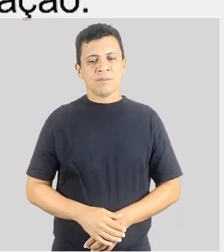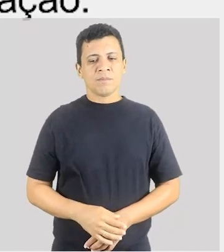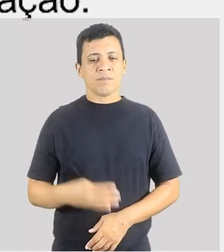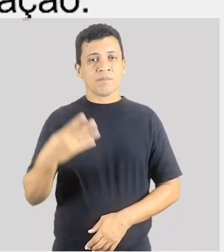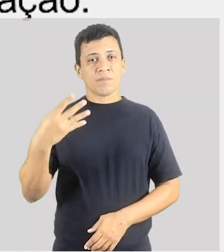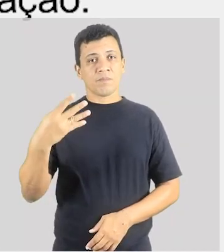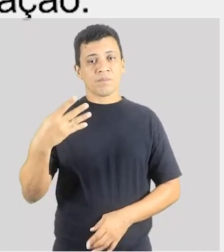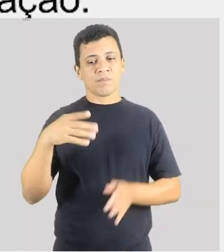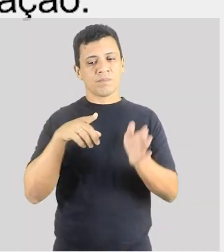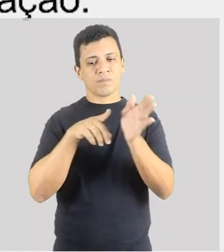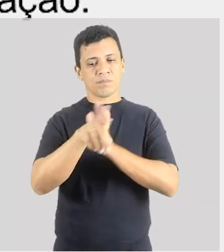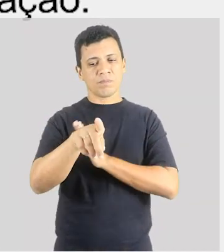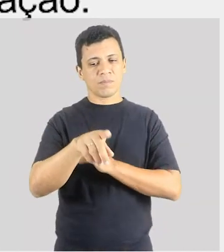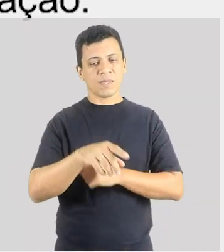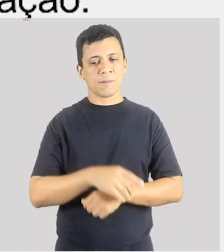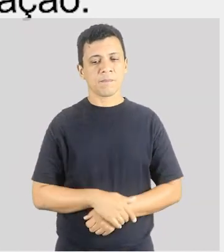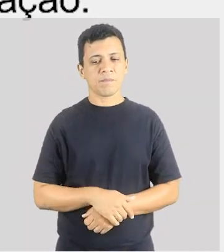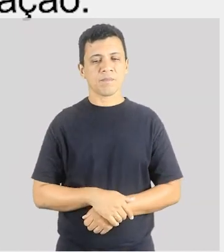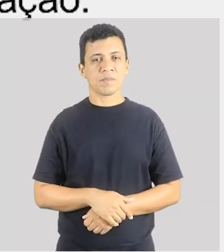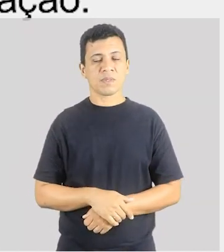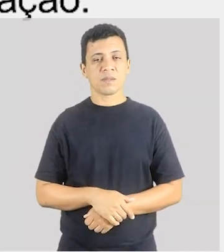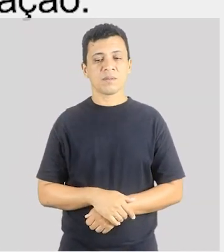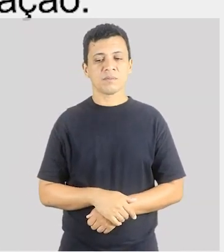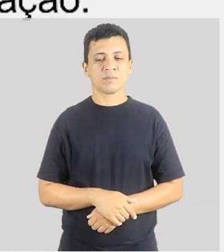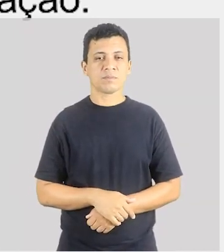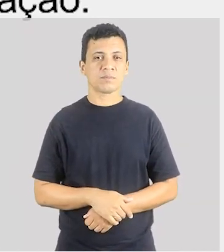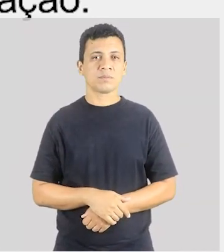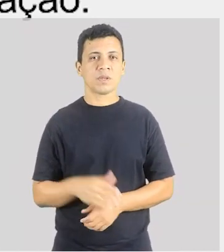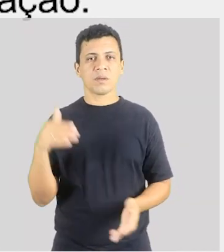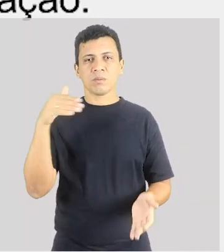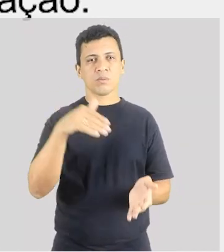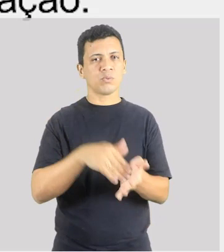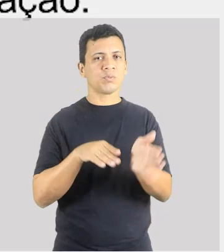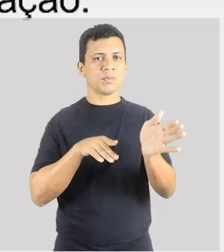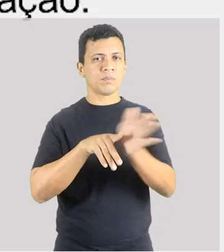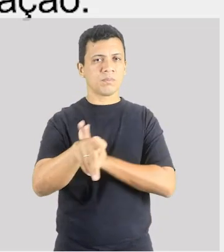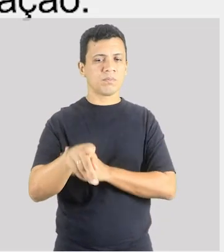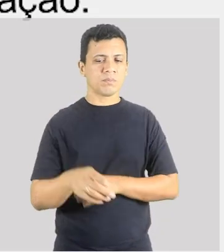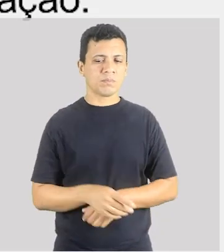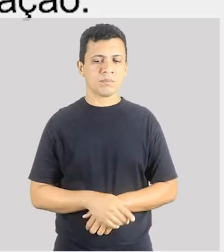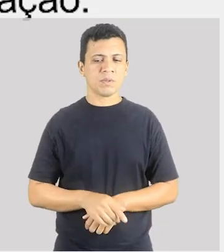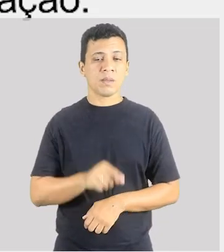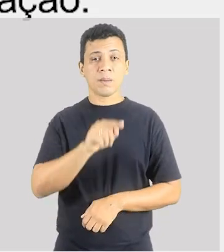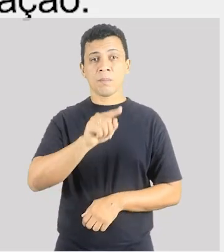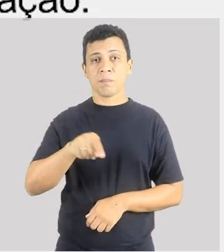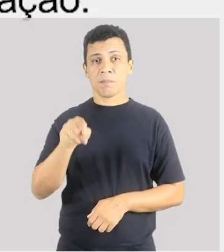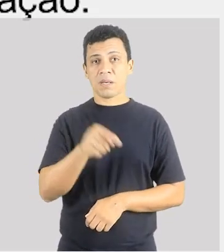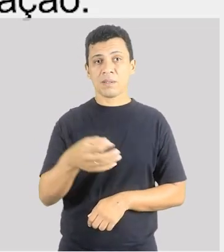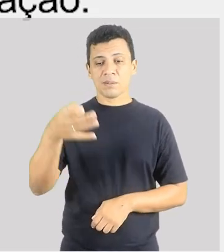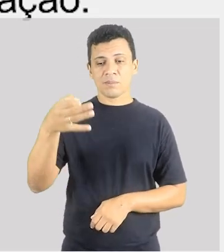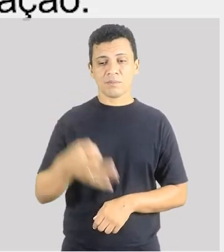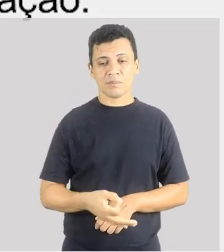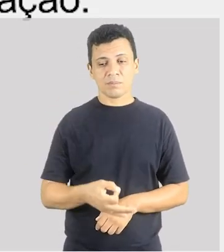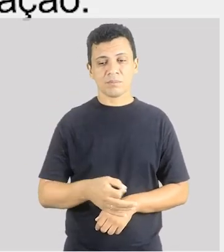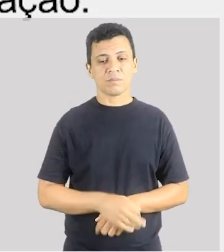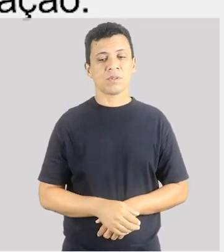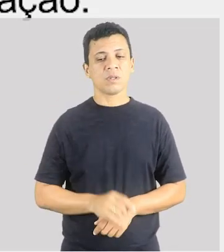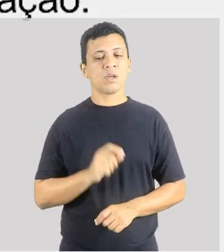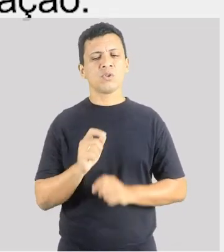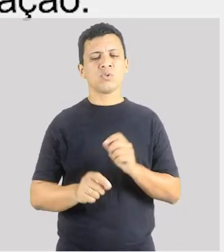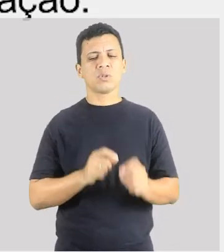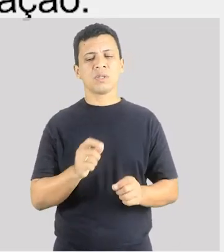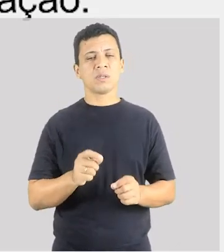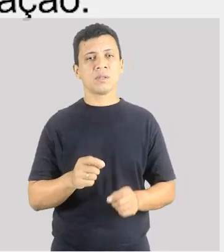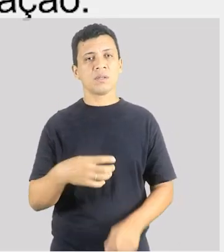que eu acho bem interessante é a nossa última questão ele coloca aqui ó sinale a alternativa correta No que diz